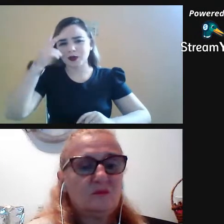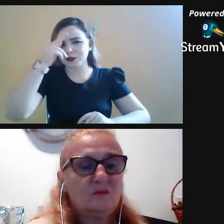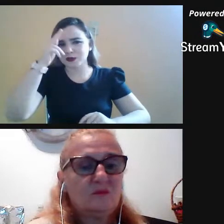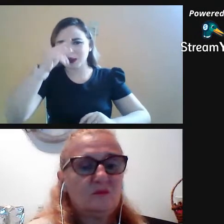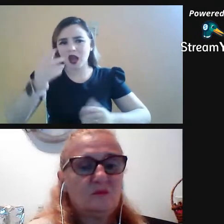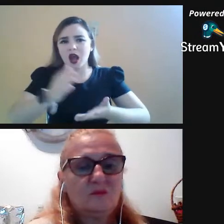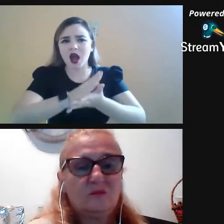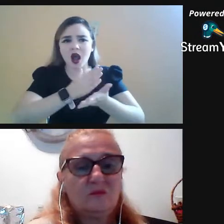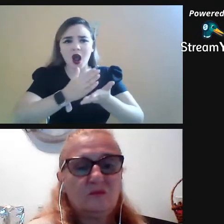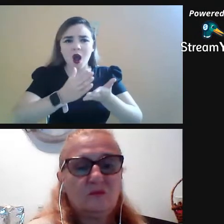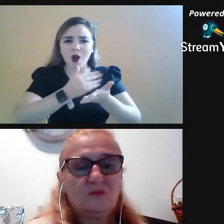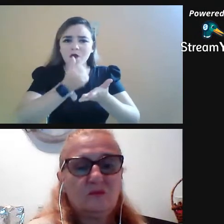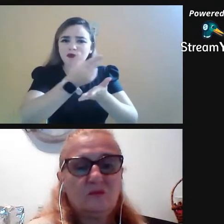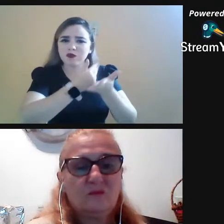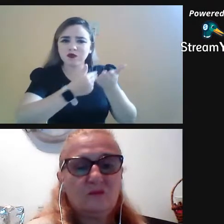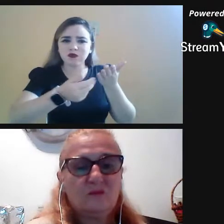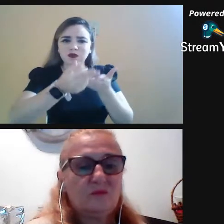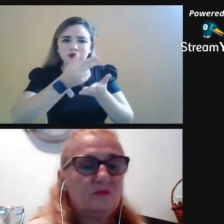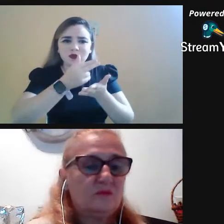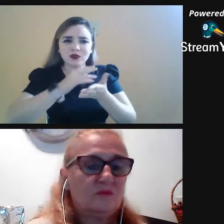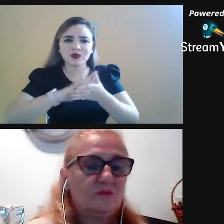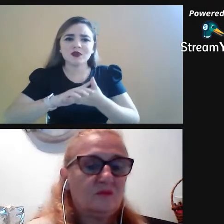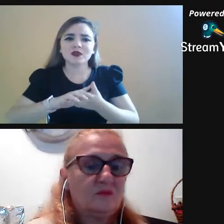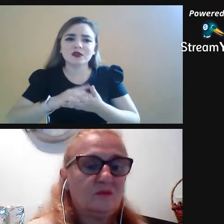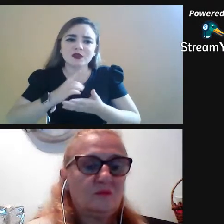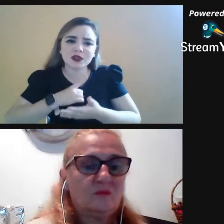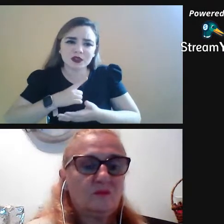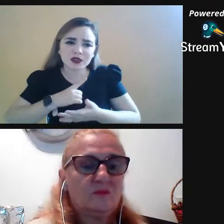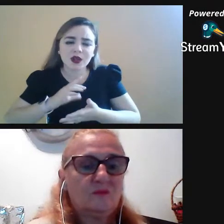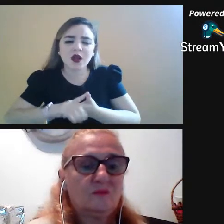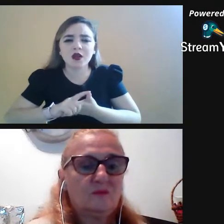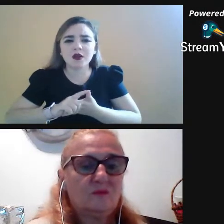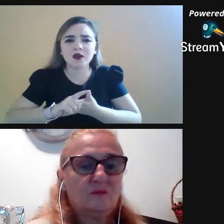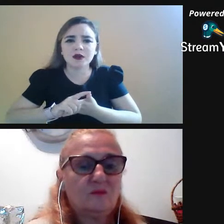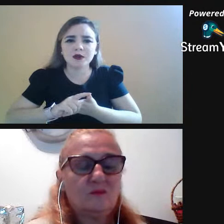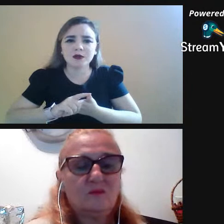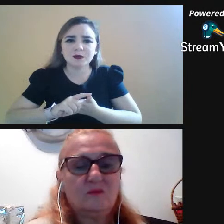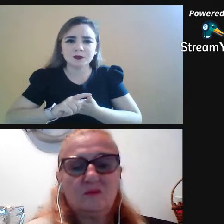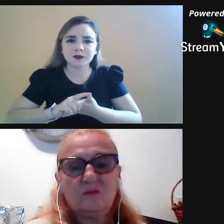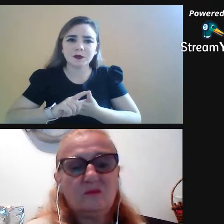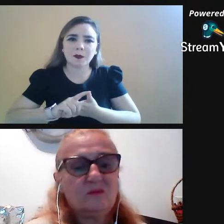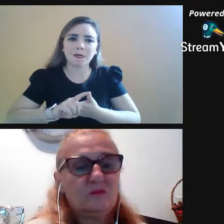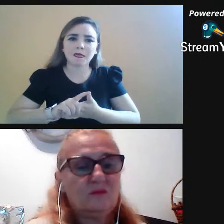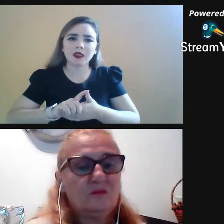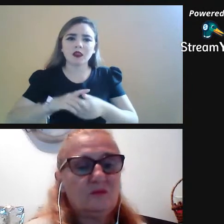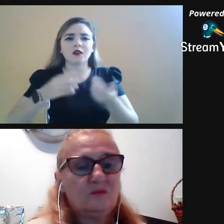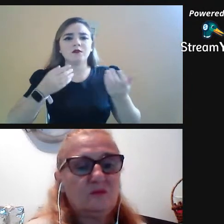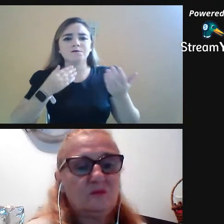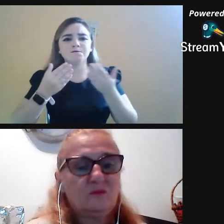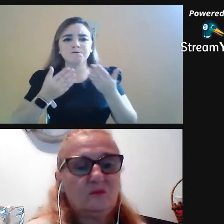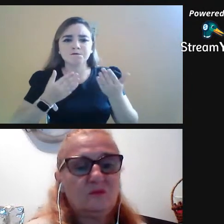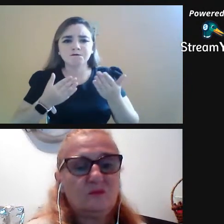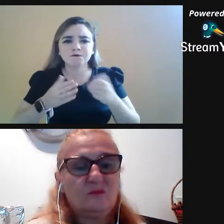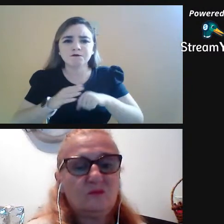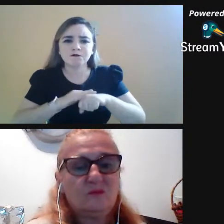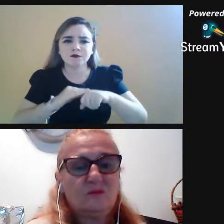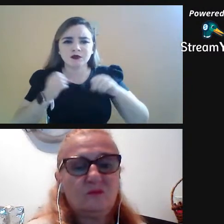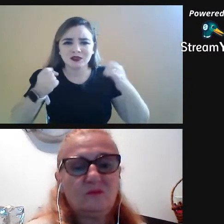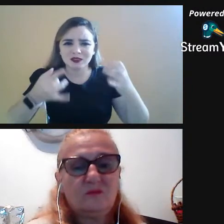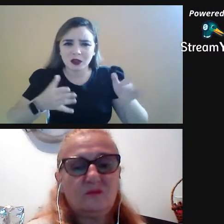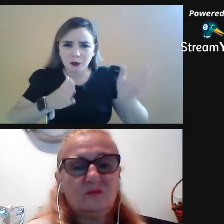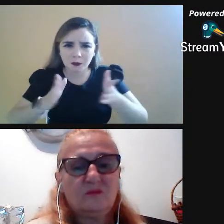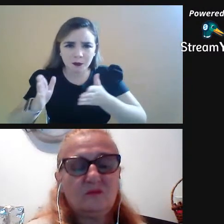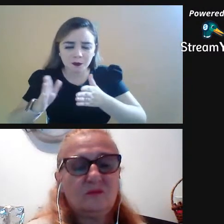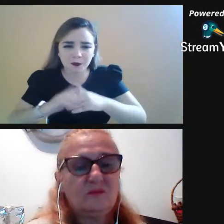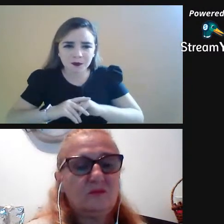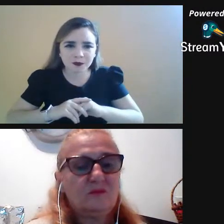trabalham com reciclagem. Por exemplo, tem um artista, um pintor, inclusive ele começou a ficar famoso a partir